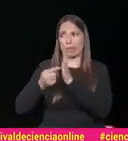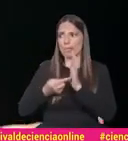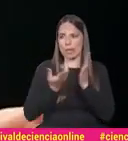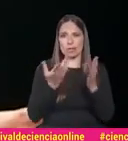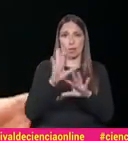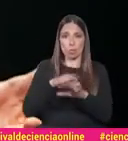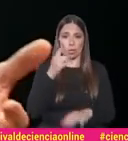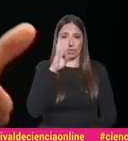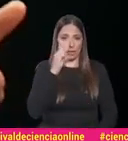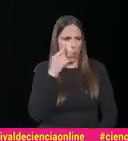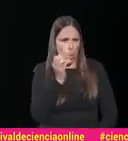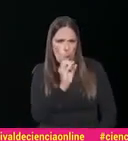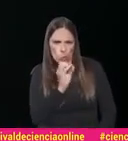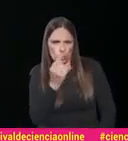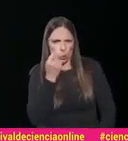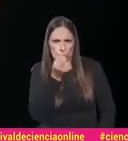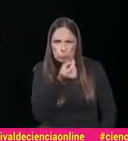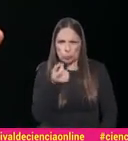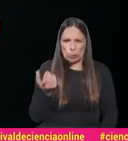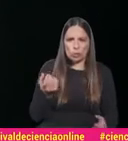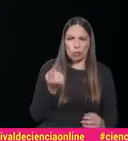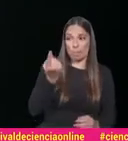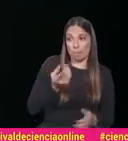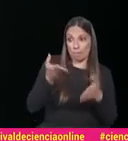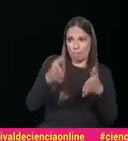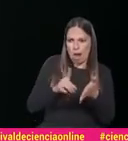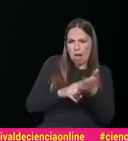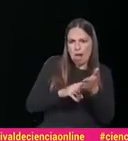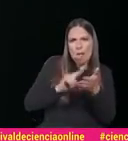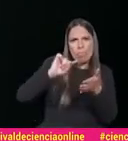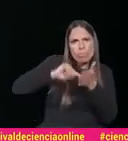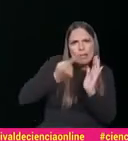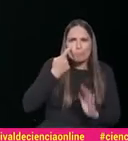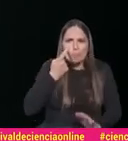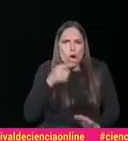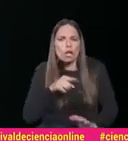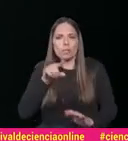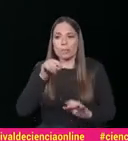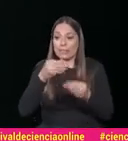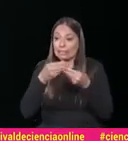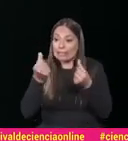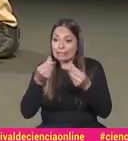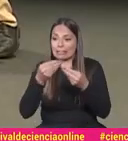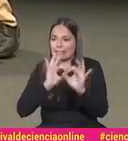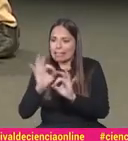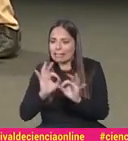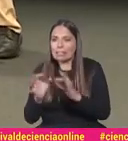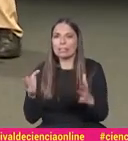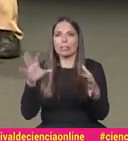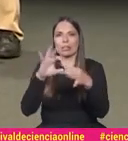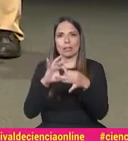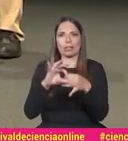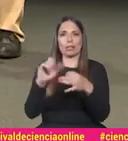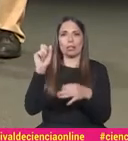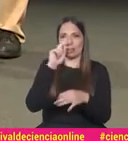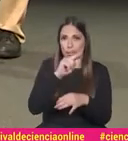quando não se conhece tudo, como numa pandemia, é preciso testar, mas também para tratar ao nível daqueles